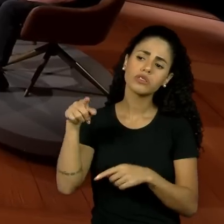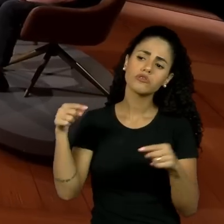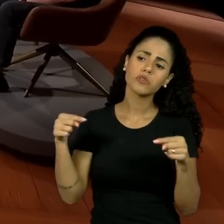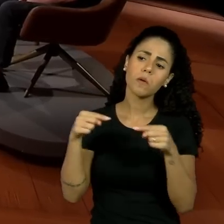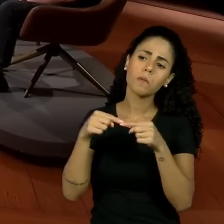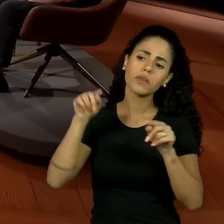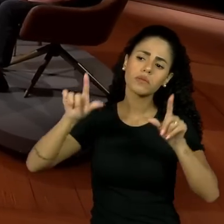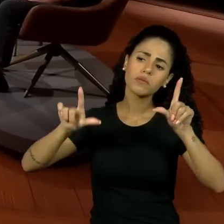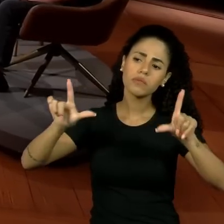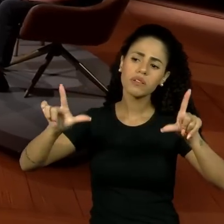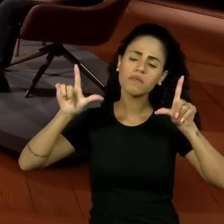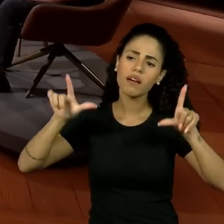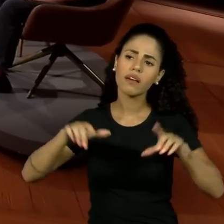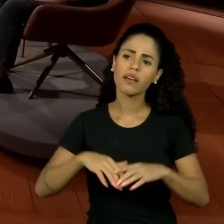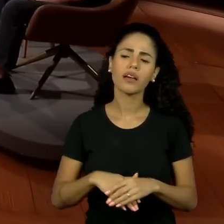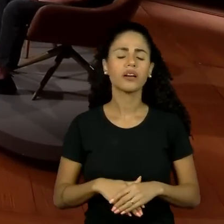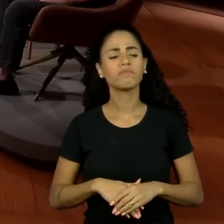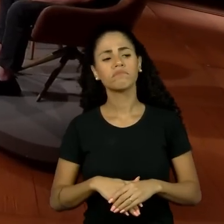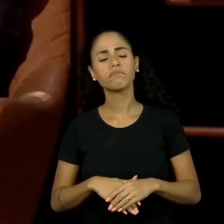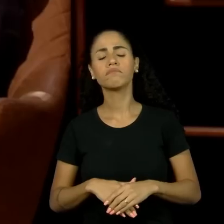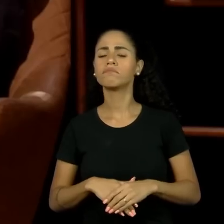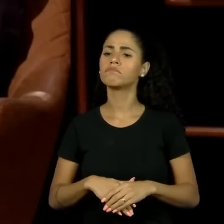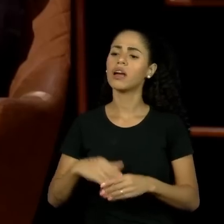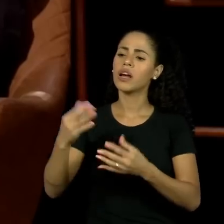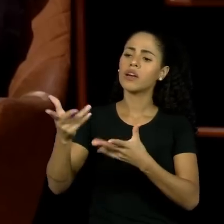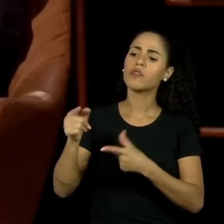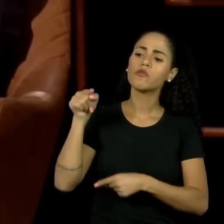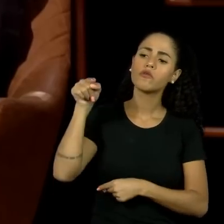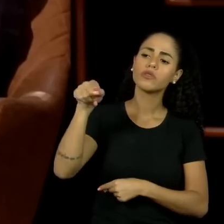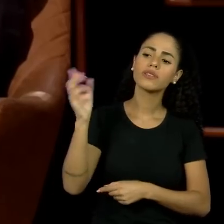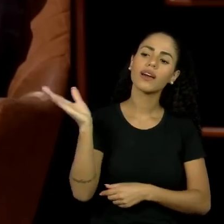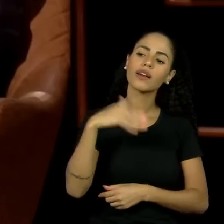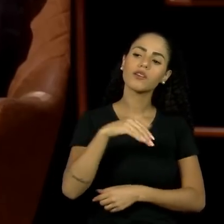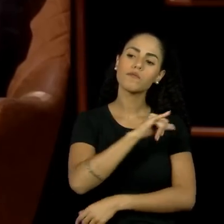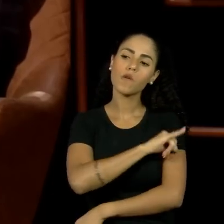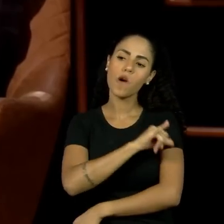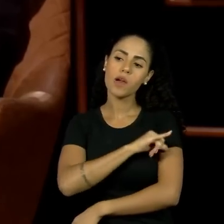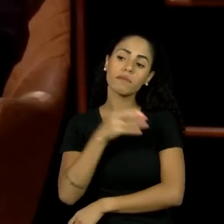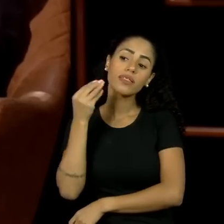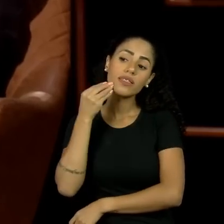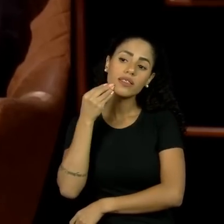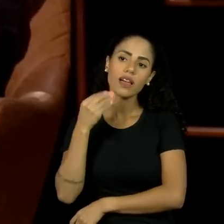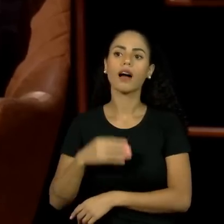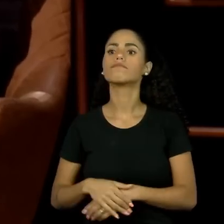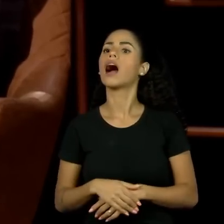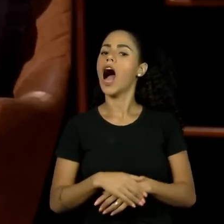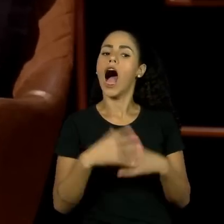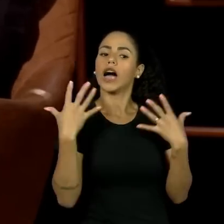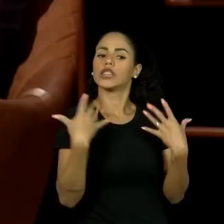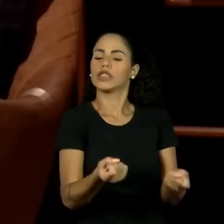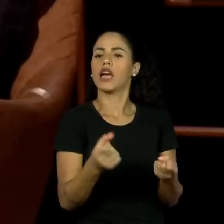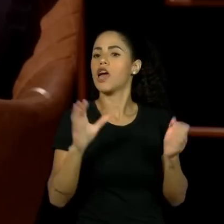televisão. E eu quero trazer você para o Rio para fazer um teste. Eu falei, vamos embora.